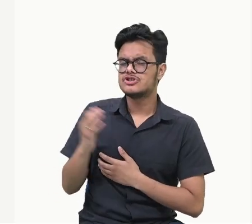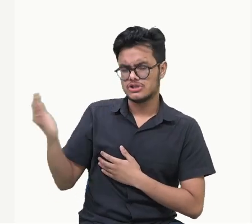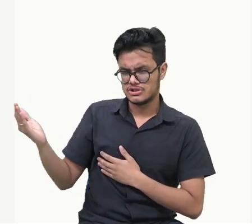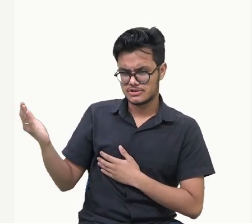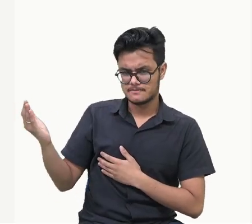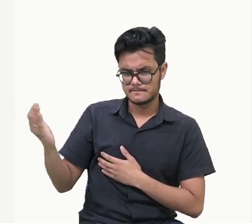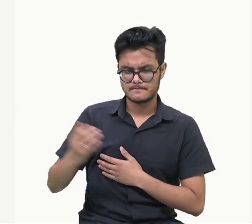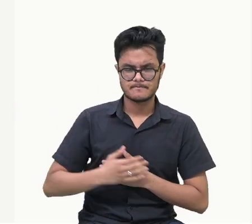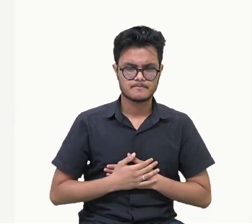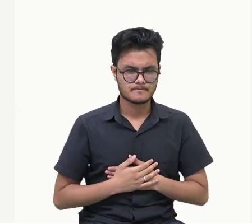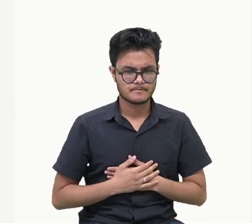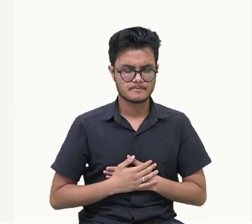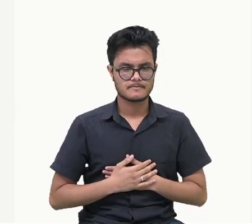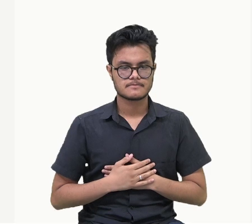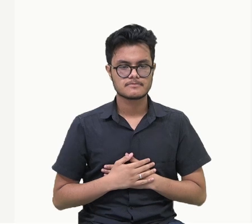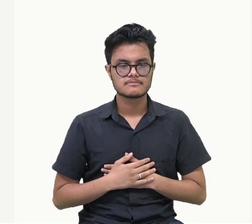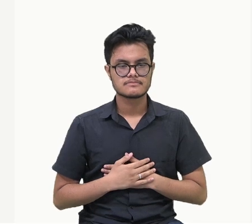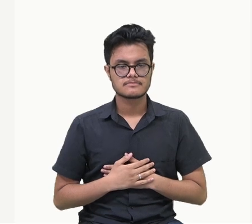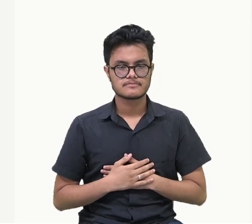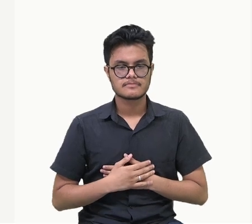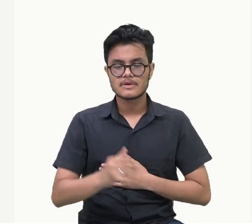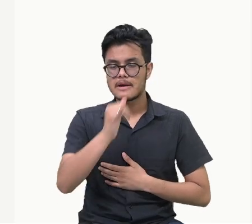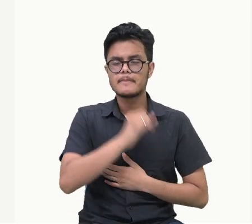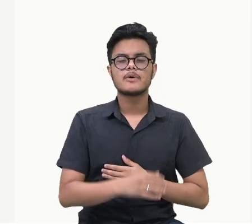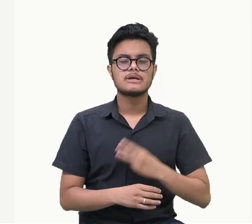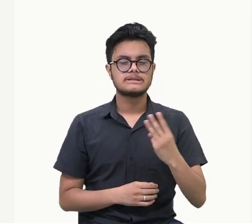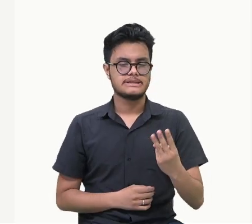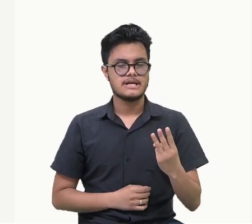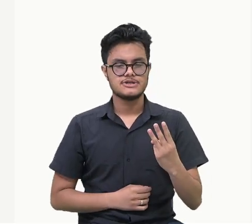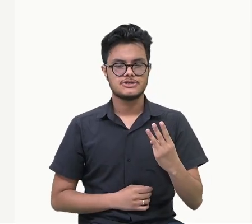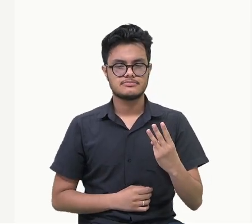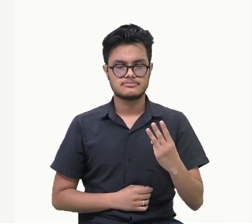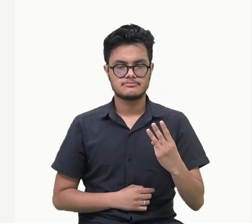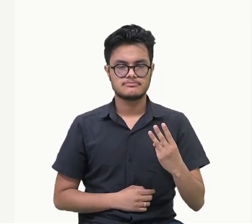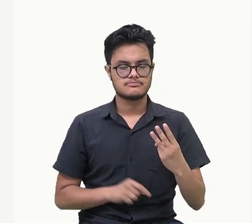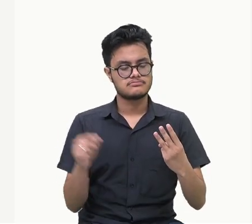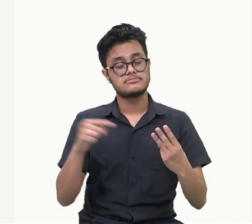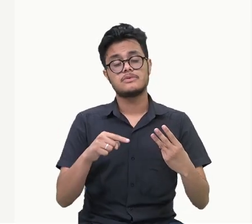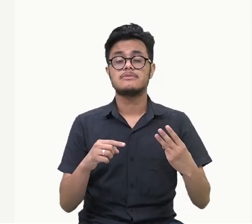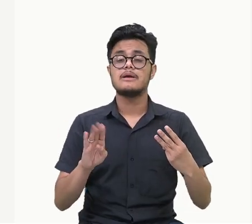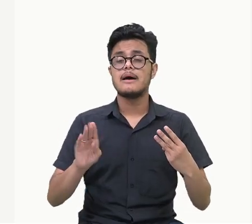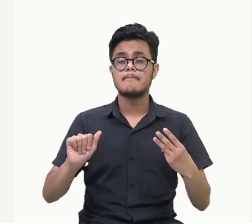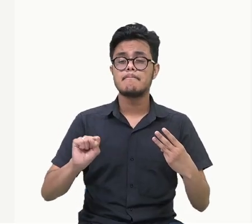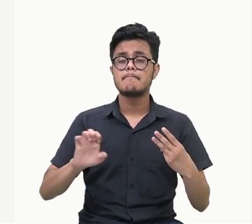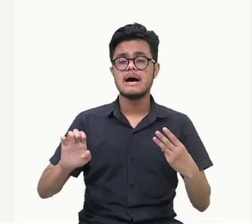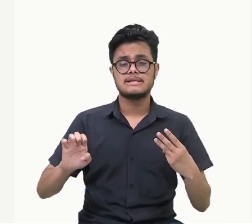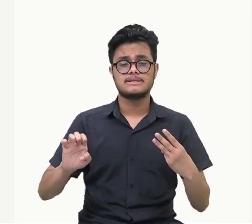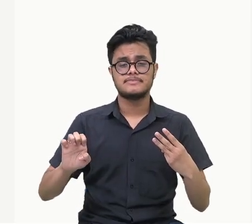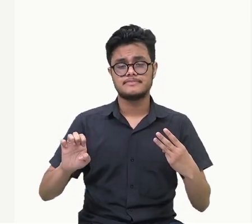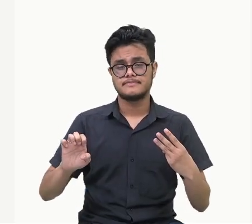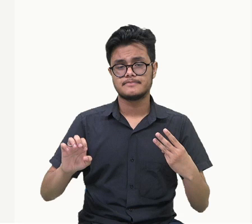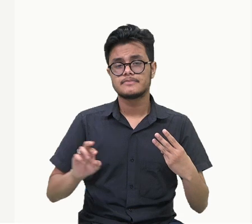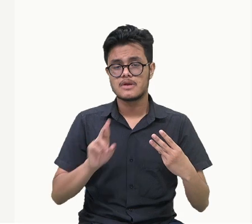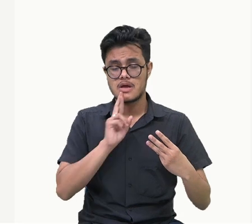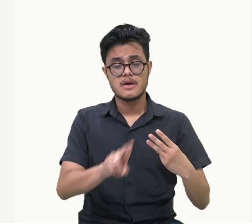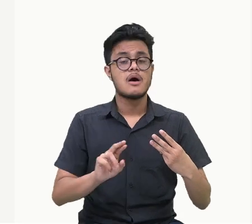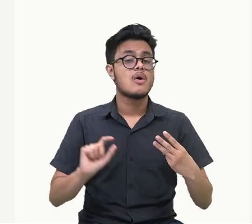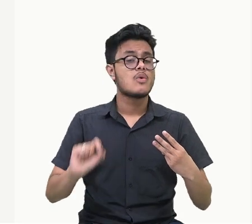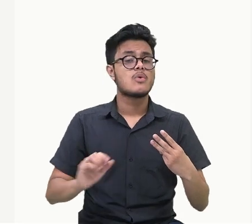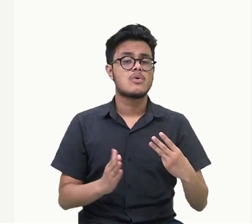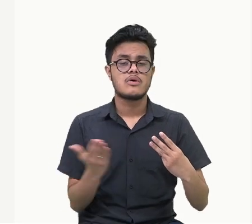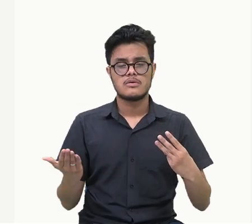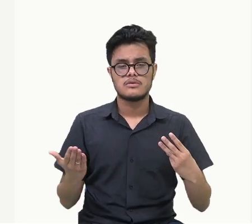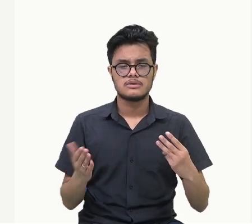F, vamos supor, de 3 é igual...